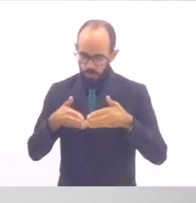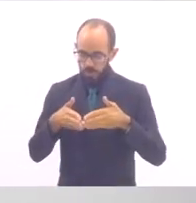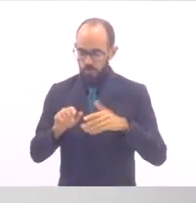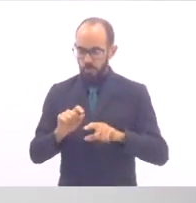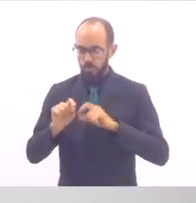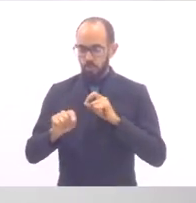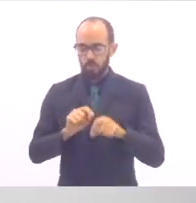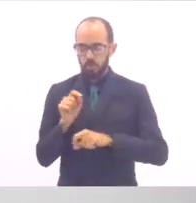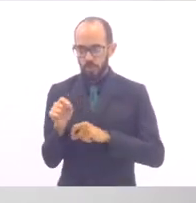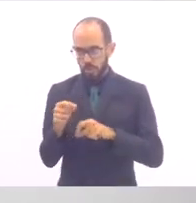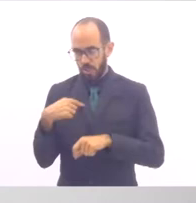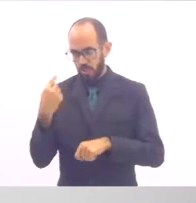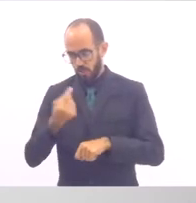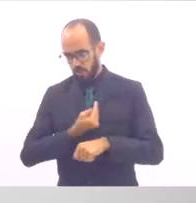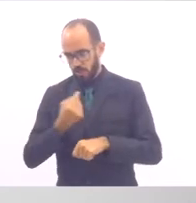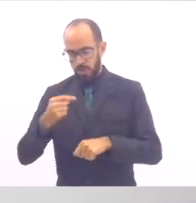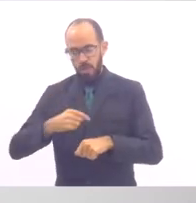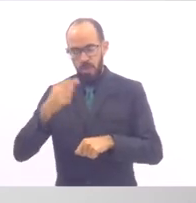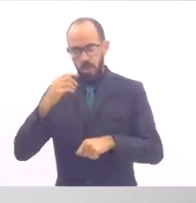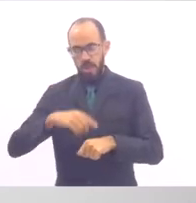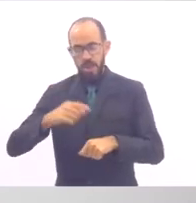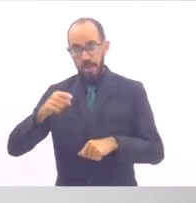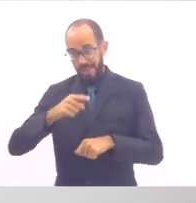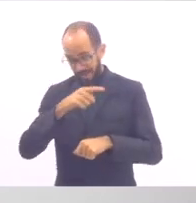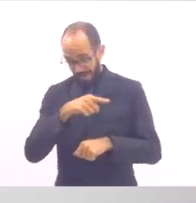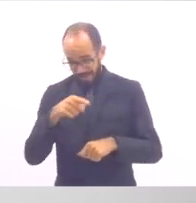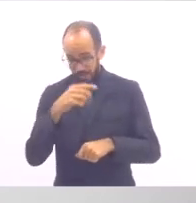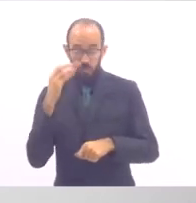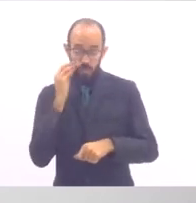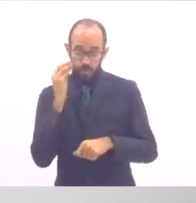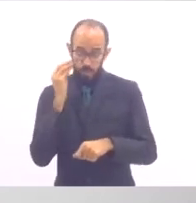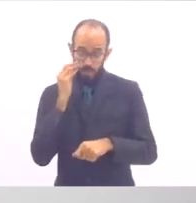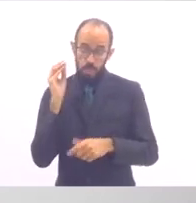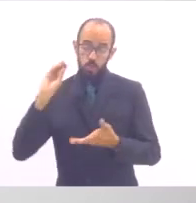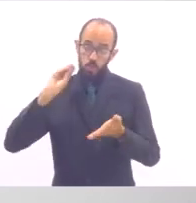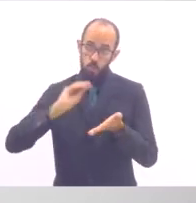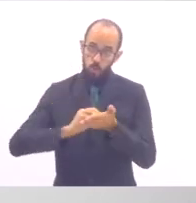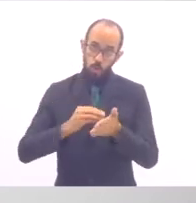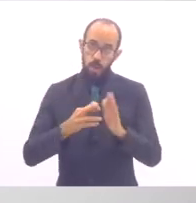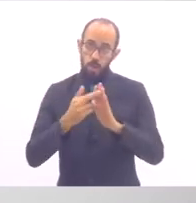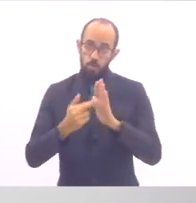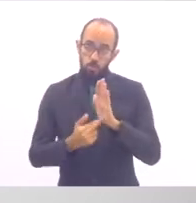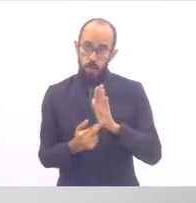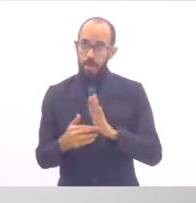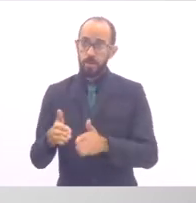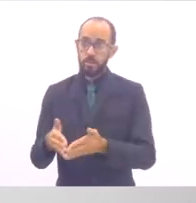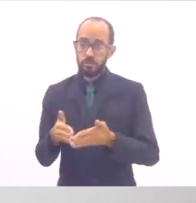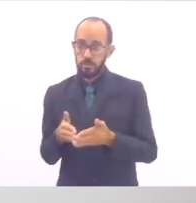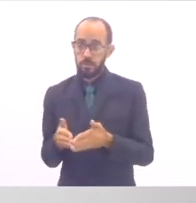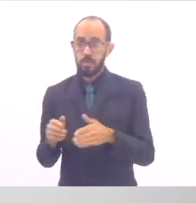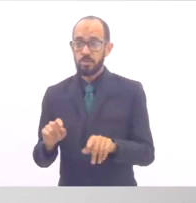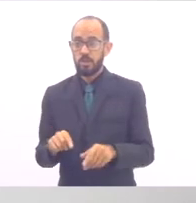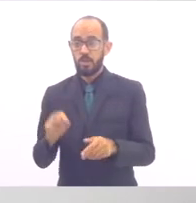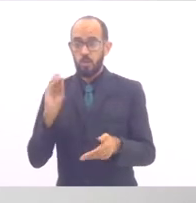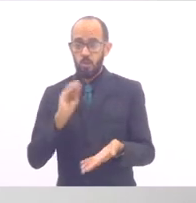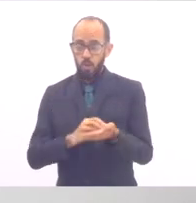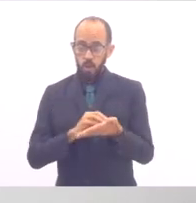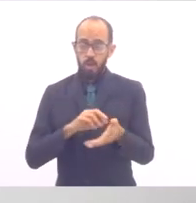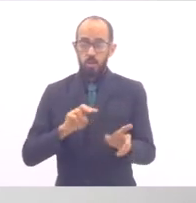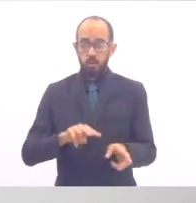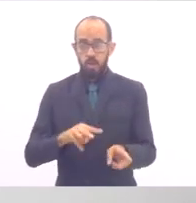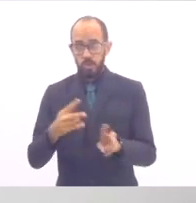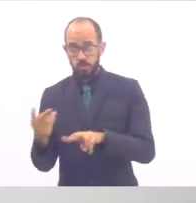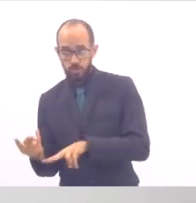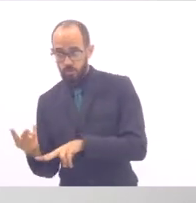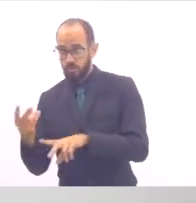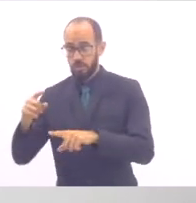está tentando colocar como condicionante de licença, né, inteirando essa destinação